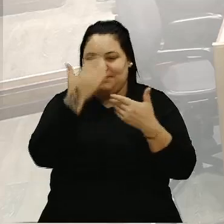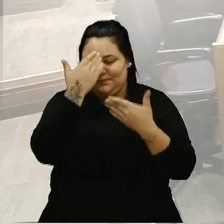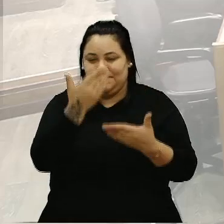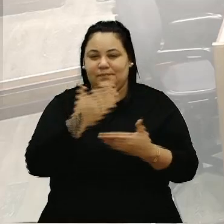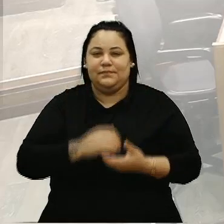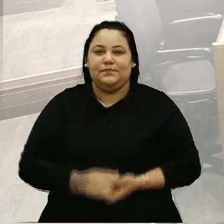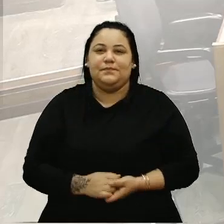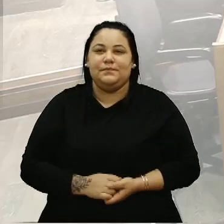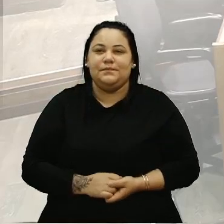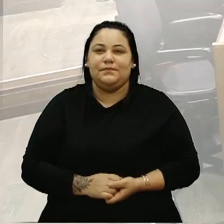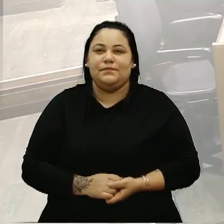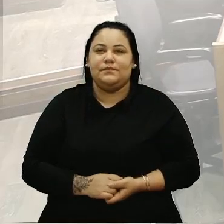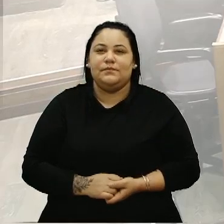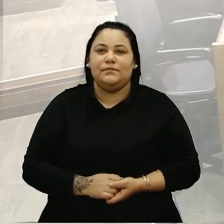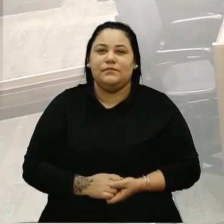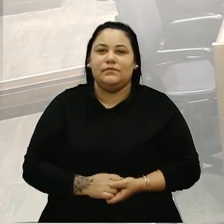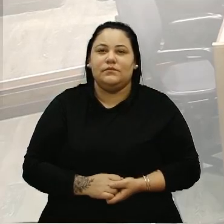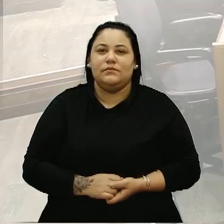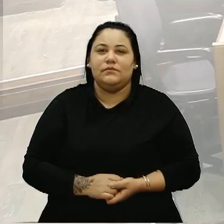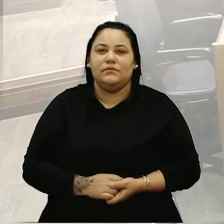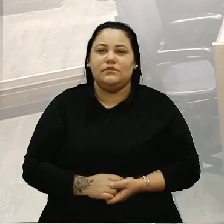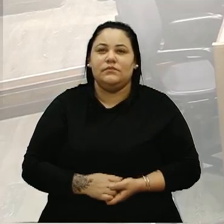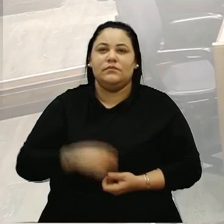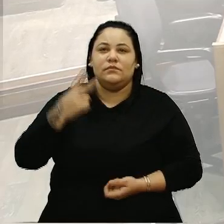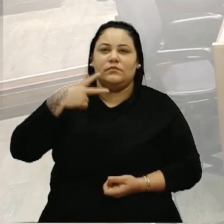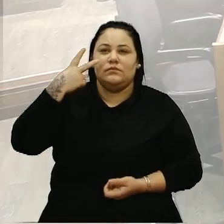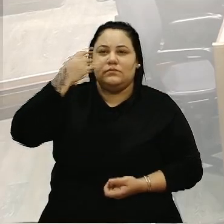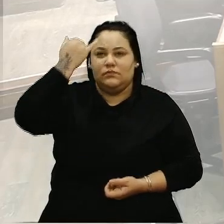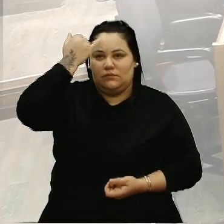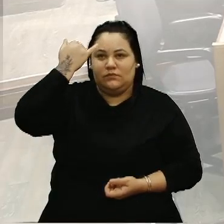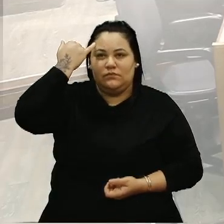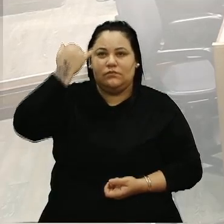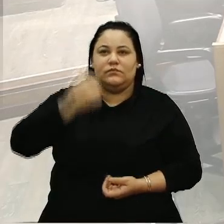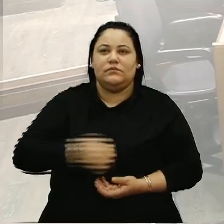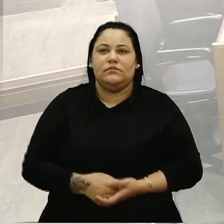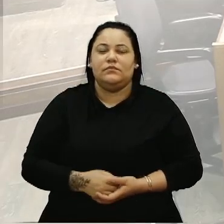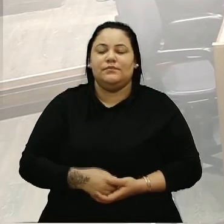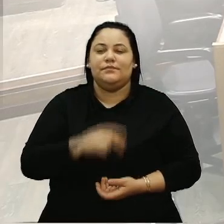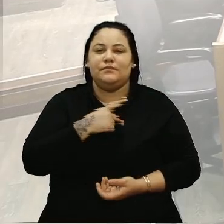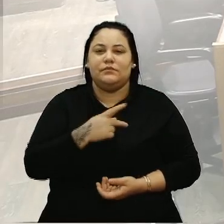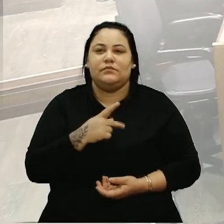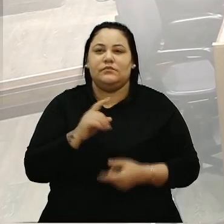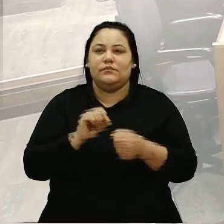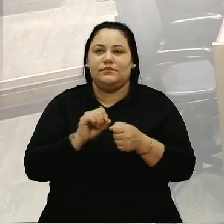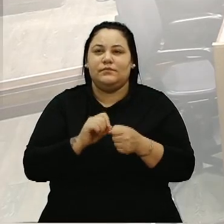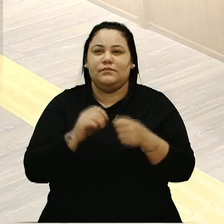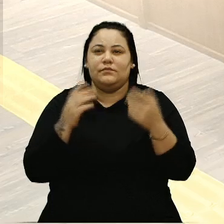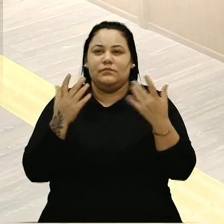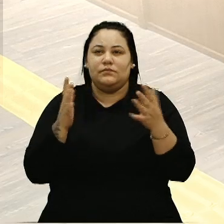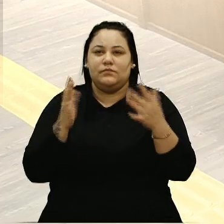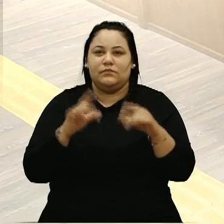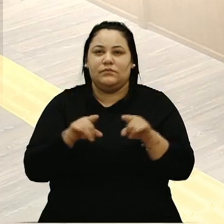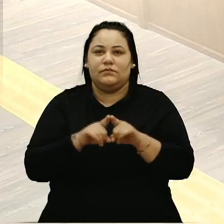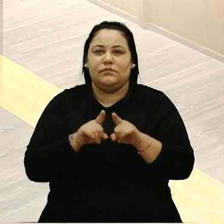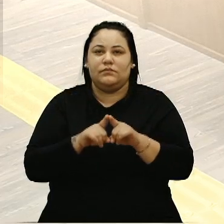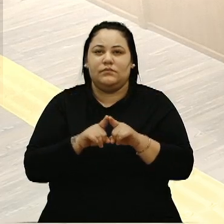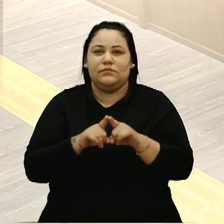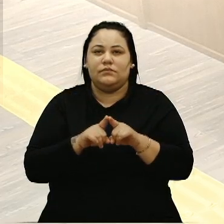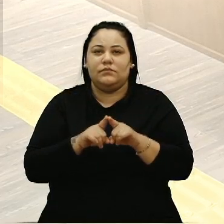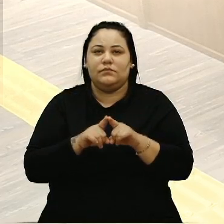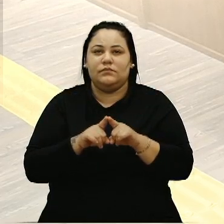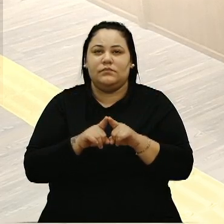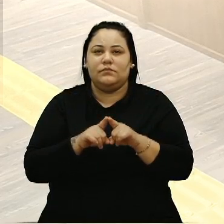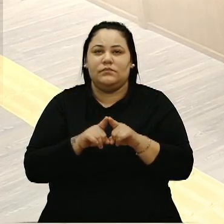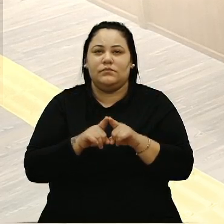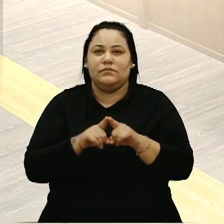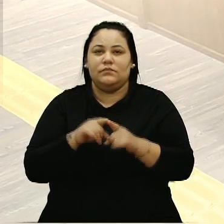Peço a palavra, senhor presidente. Com a palavra, vereador Zé D'Ambrossi. Senhora presidente, eu faço um voto de congratulações e parabenizo, em nome